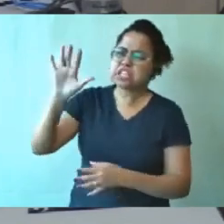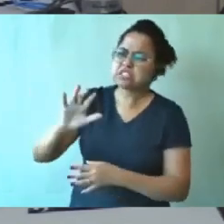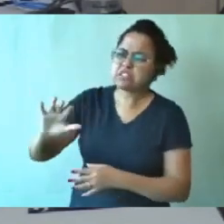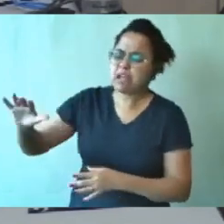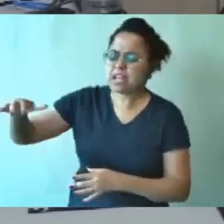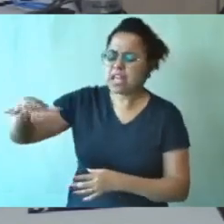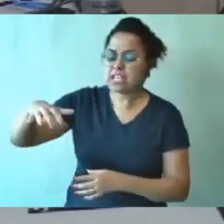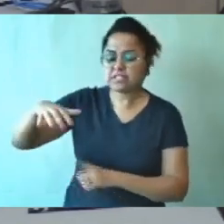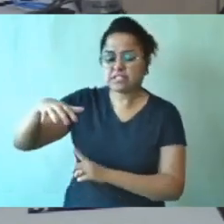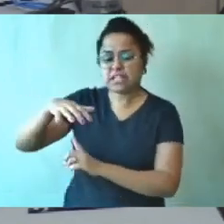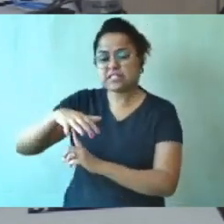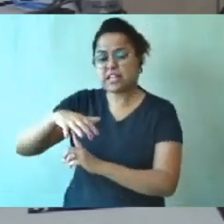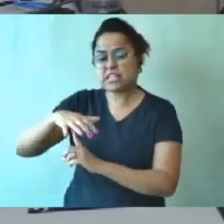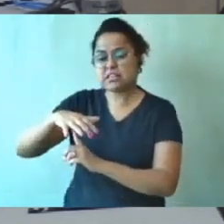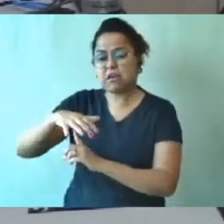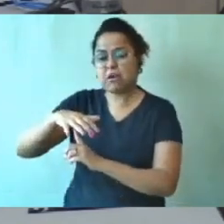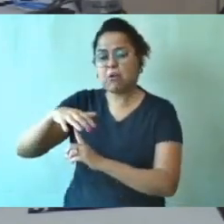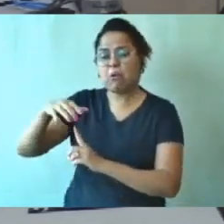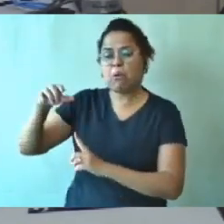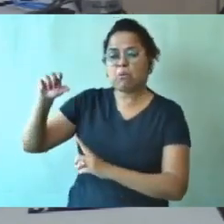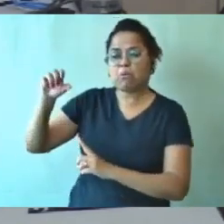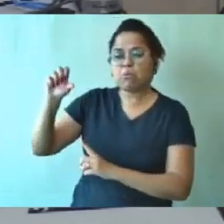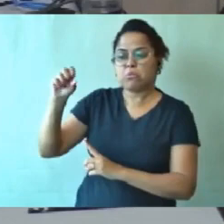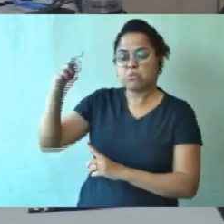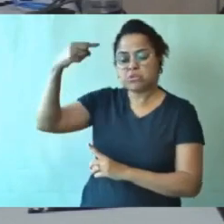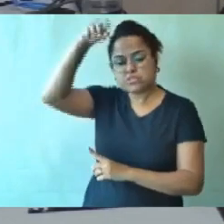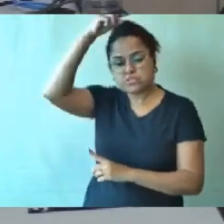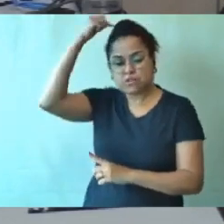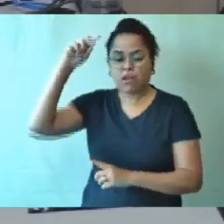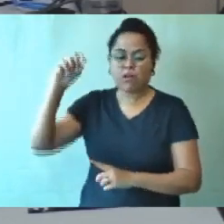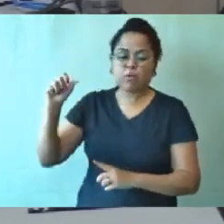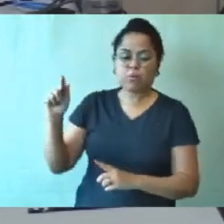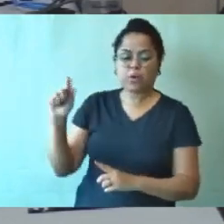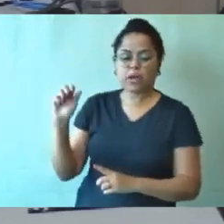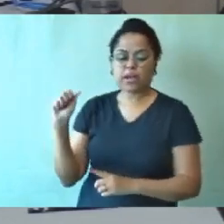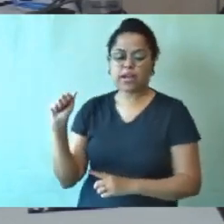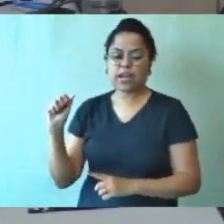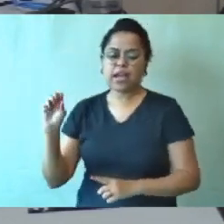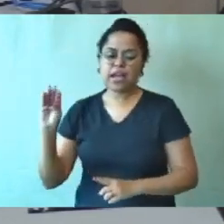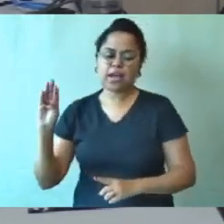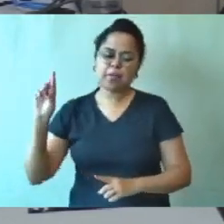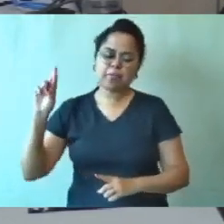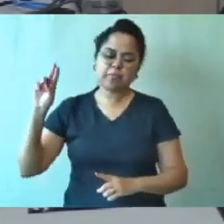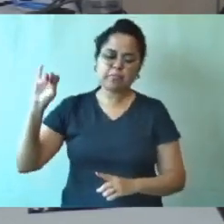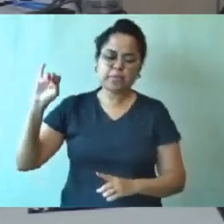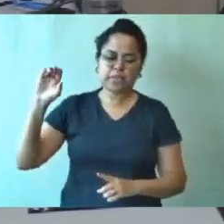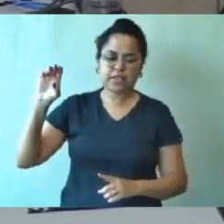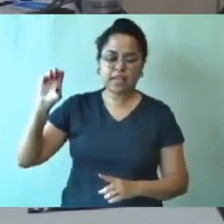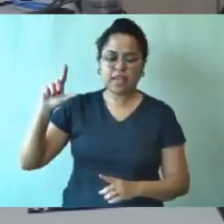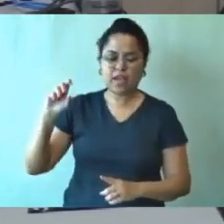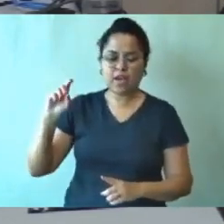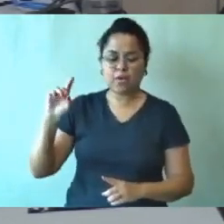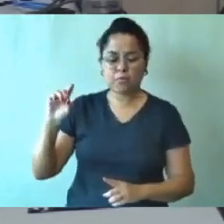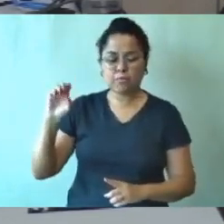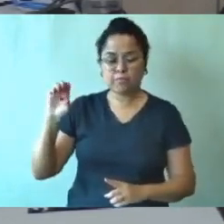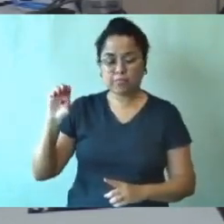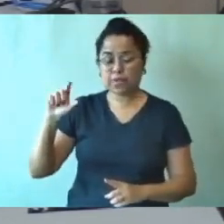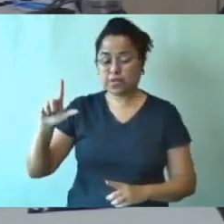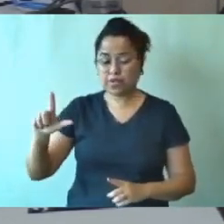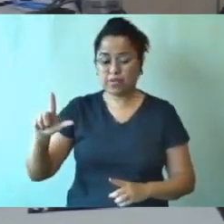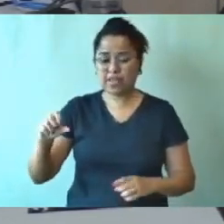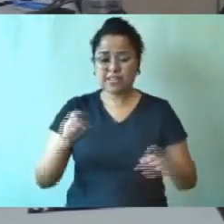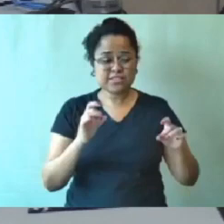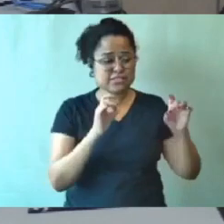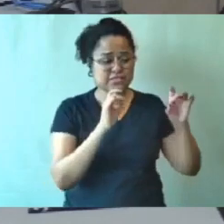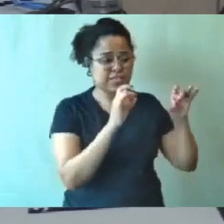quando ela detecta o problema, quando ela vê que não está funcionando bem, ela, às vezes, se sente abandonada dentro desse ecossistema todo.